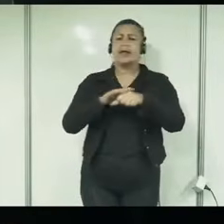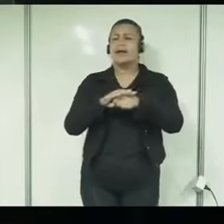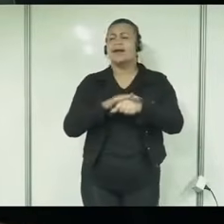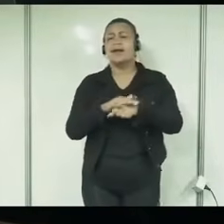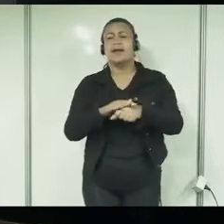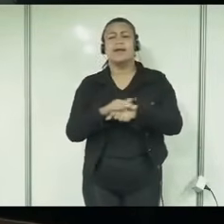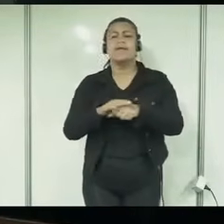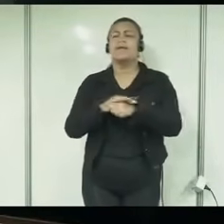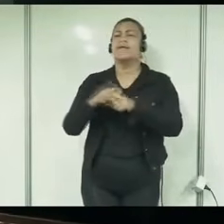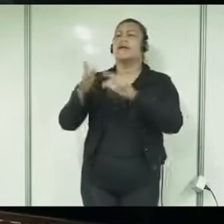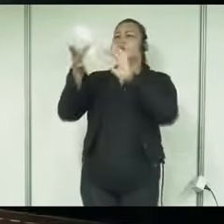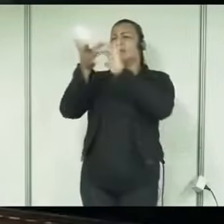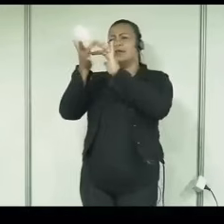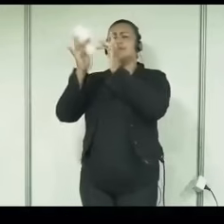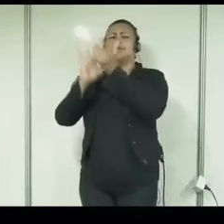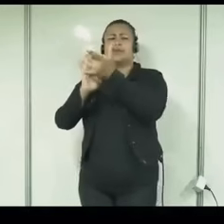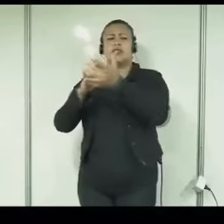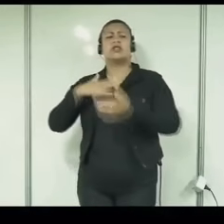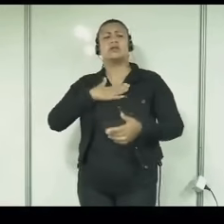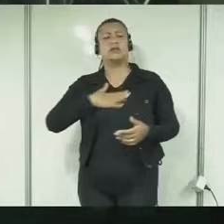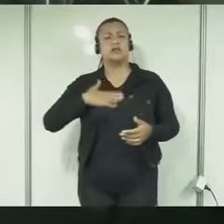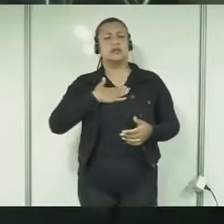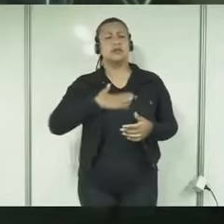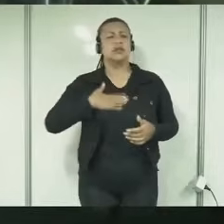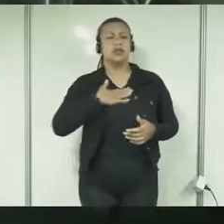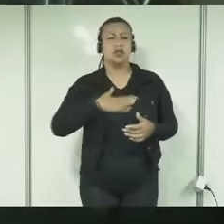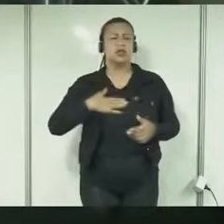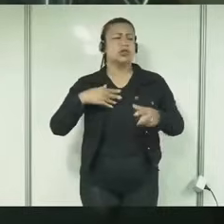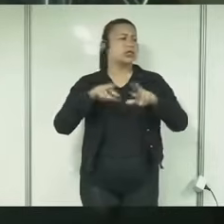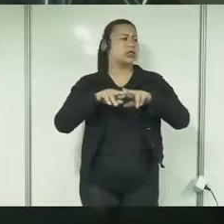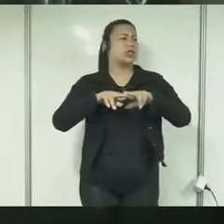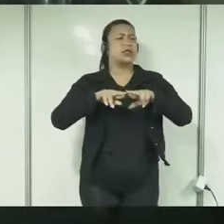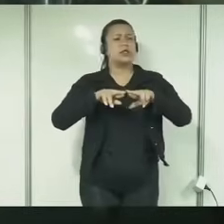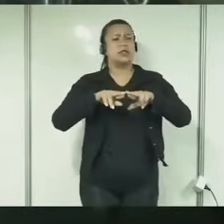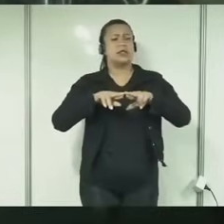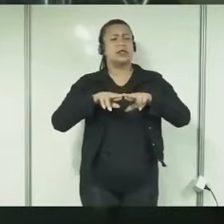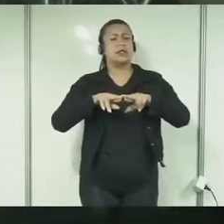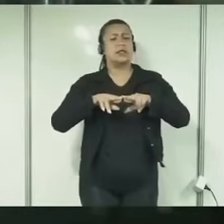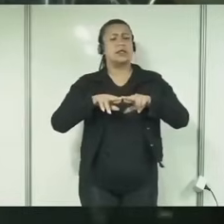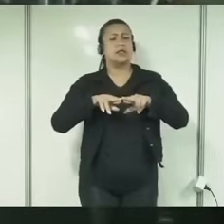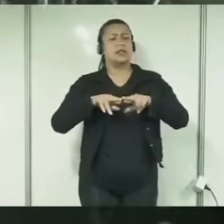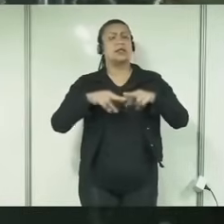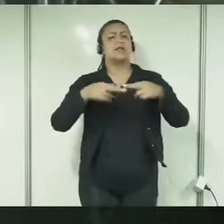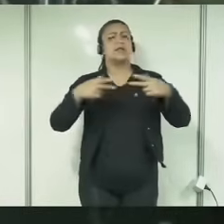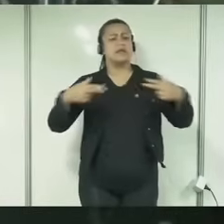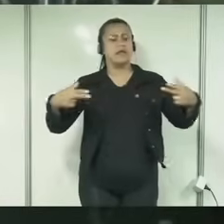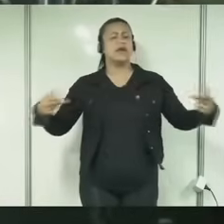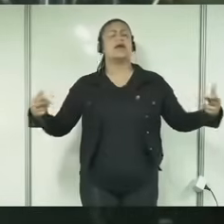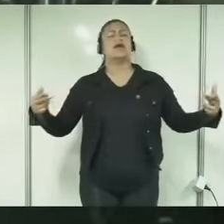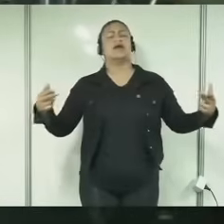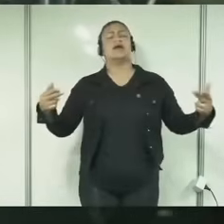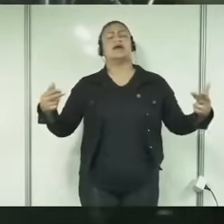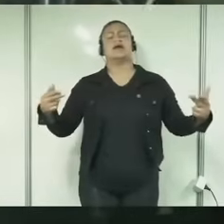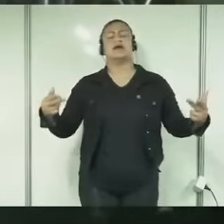A gente pode gostar de várias músicas que falam de Jesus, mas essa aqui,